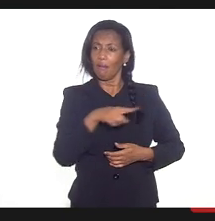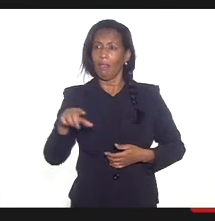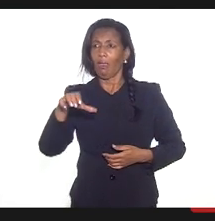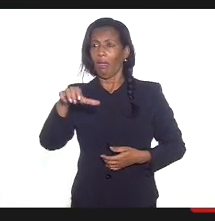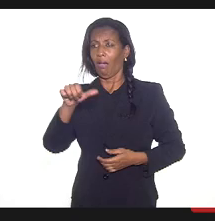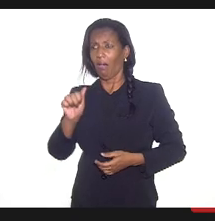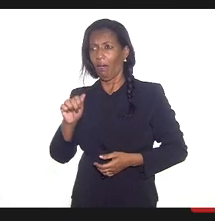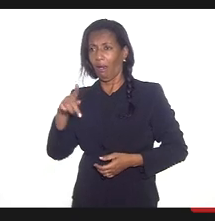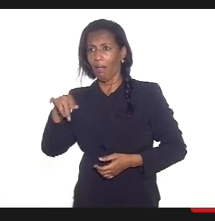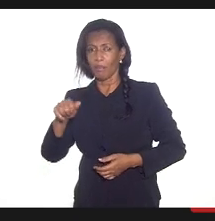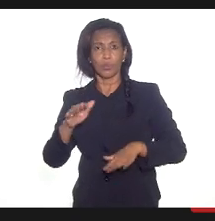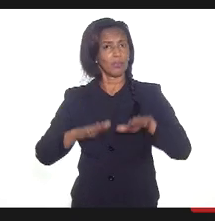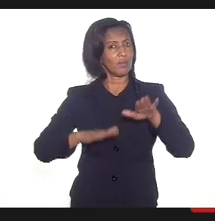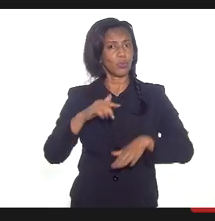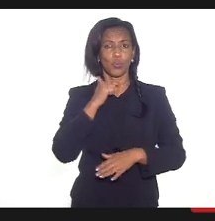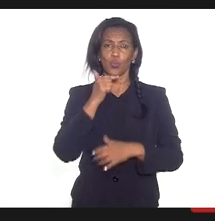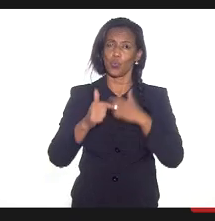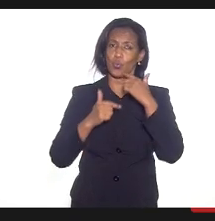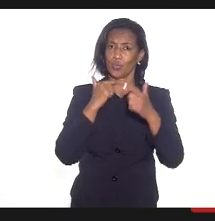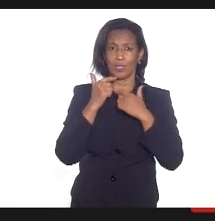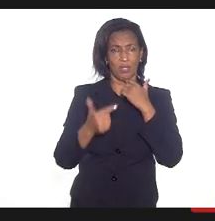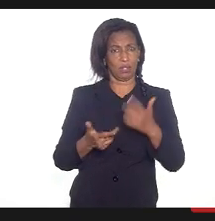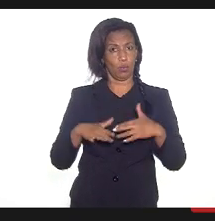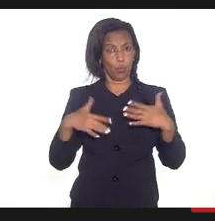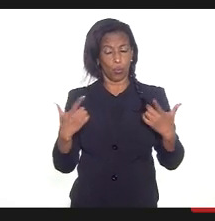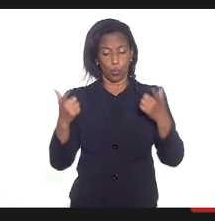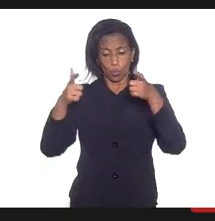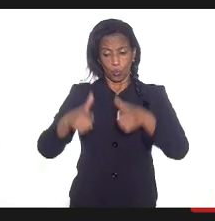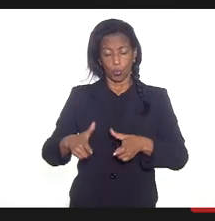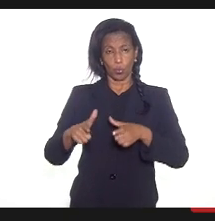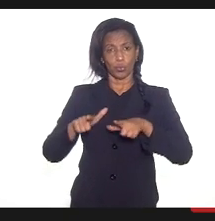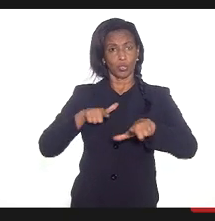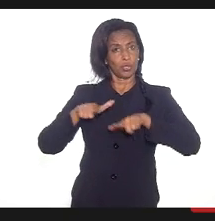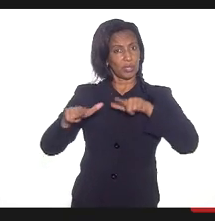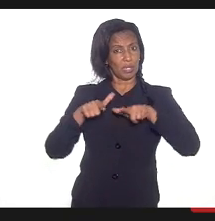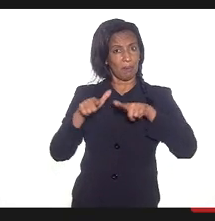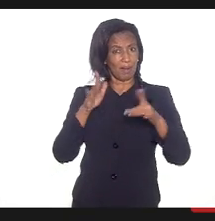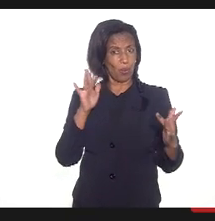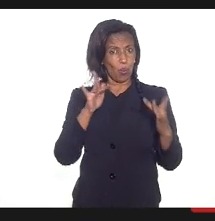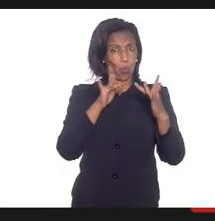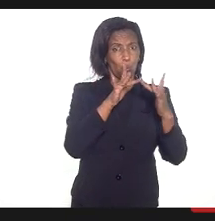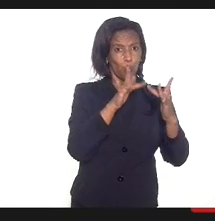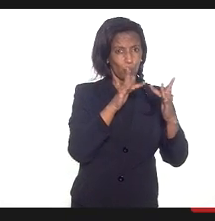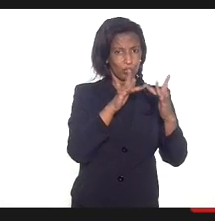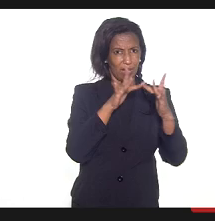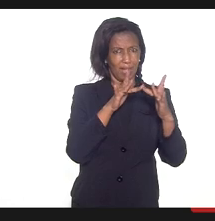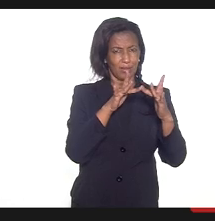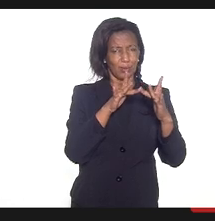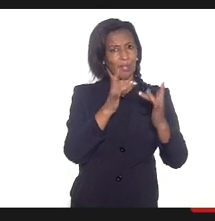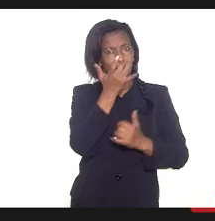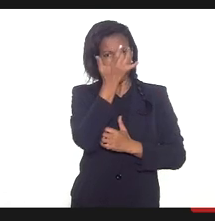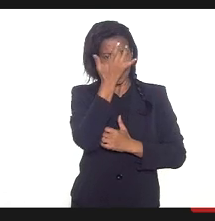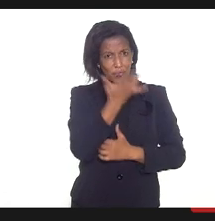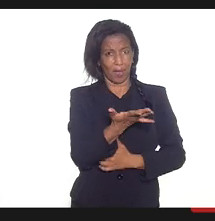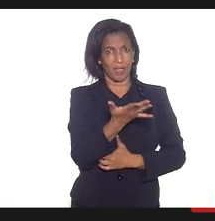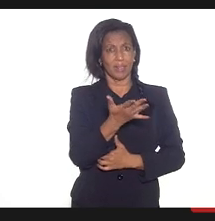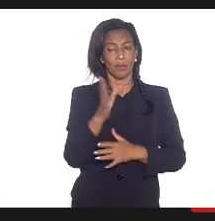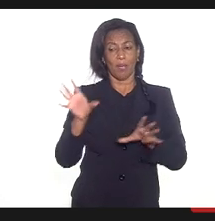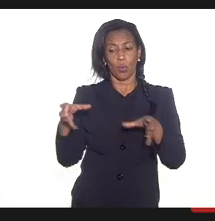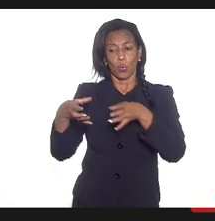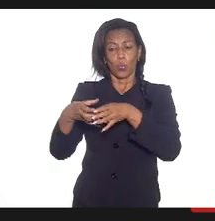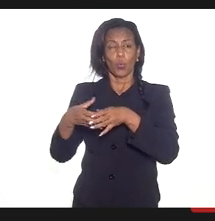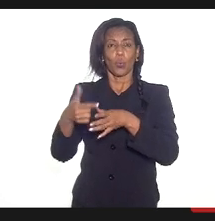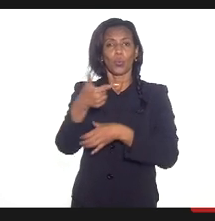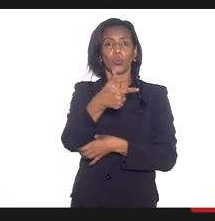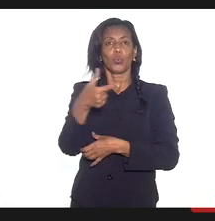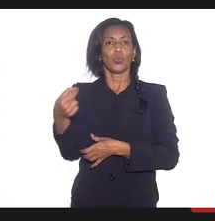consegue. Quando a gente trabalha, né, onde a gente tem contato direto, a gente tem no grupo, a gente tem mais de 200 assistidas em todo